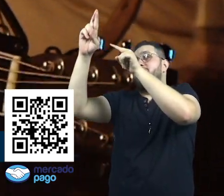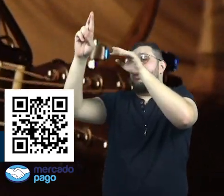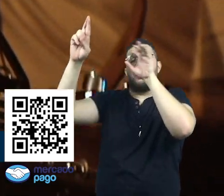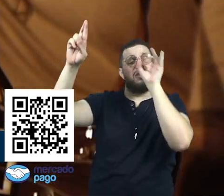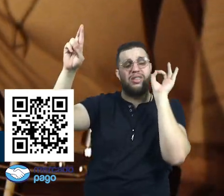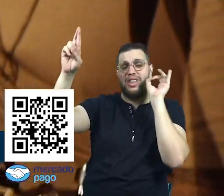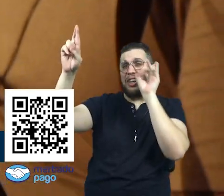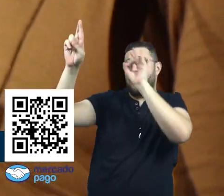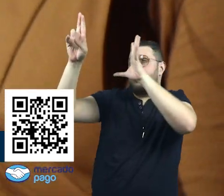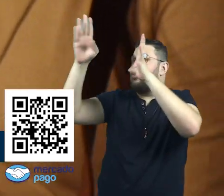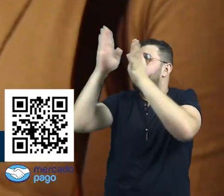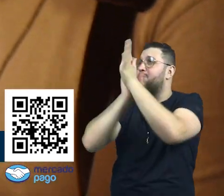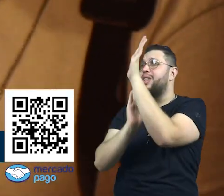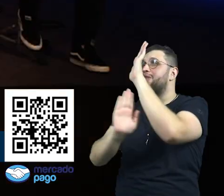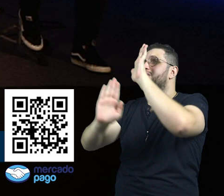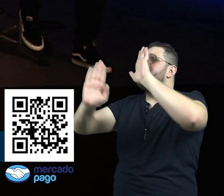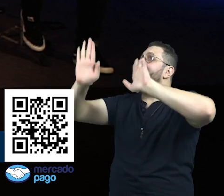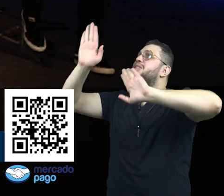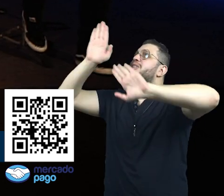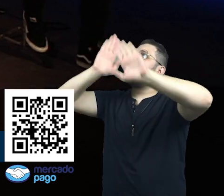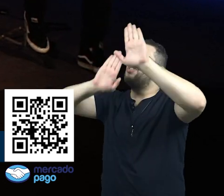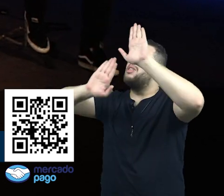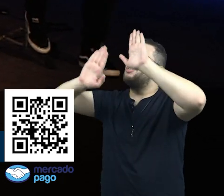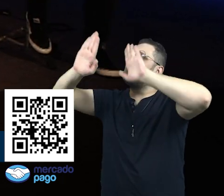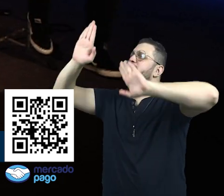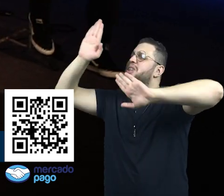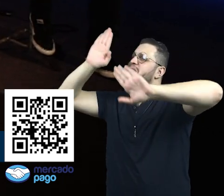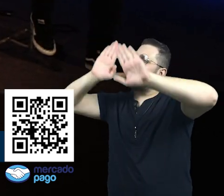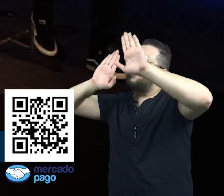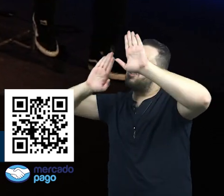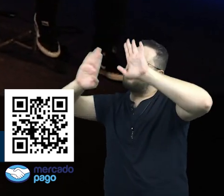Reis, porque eu nasci.